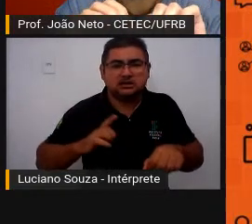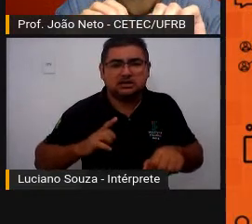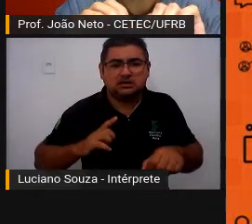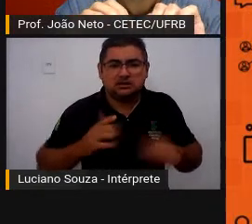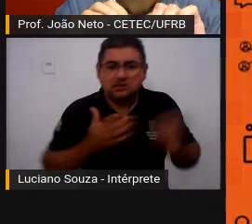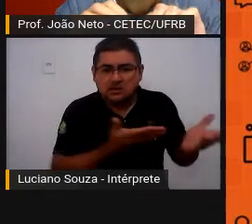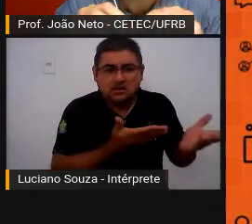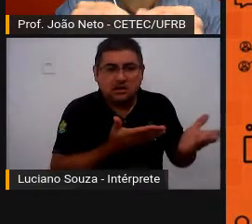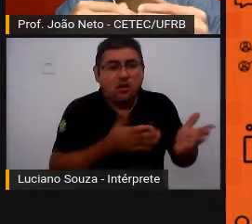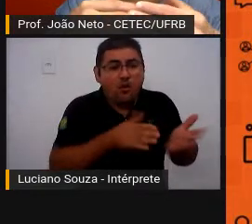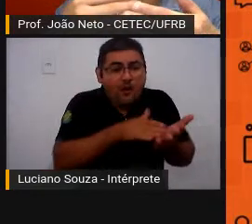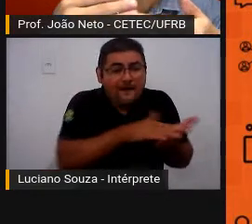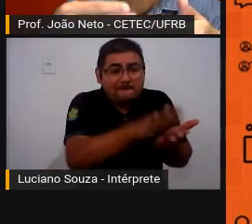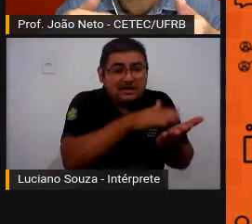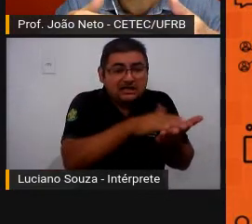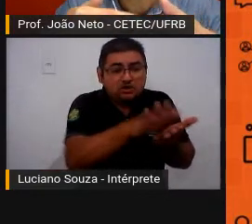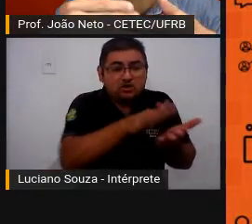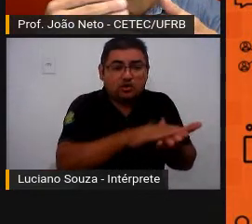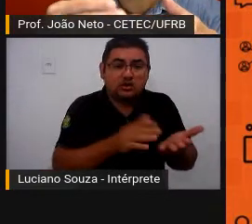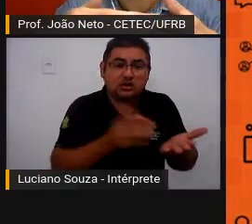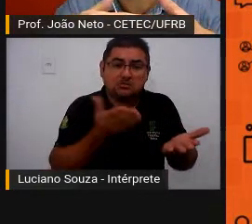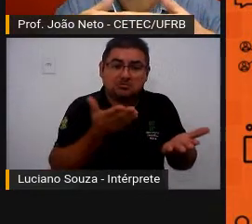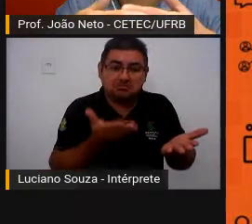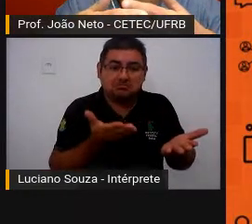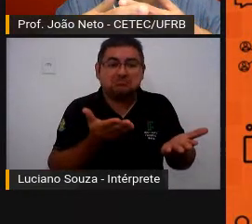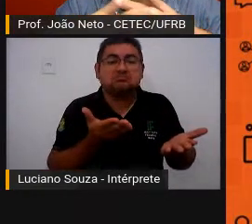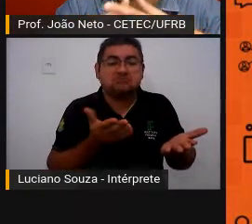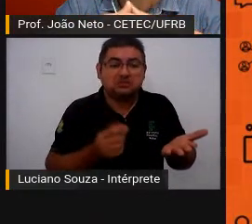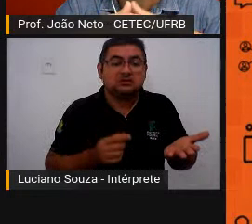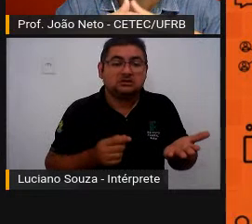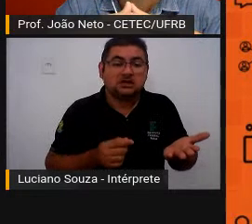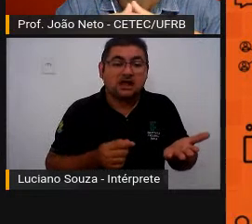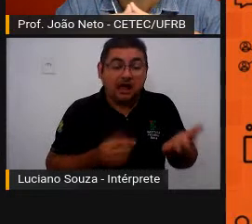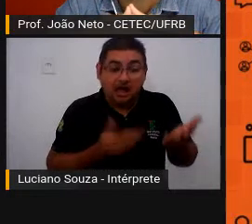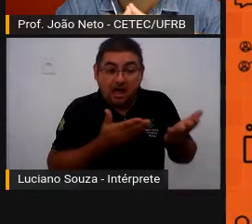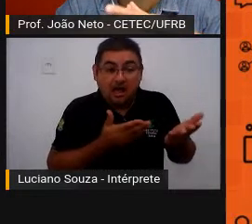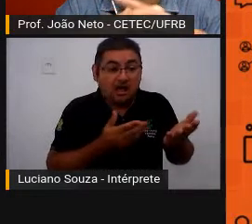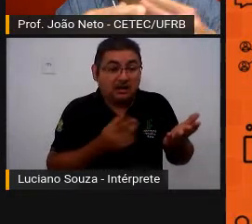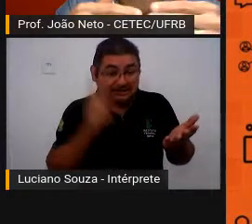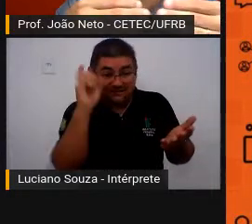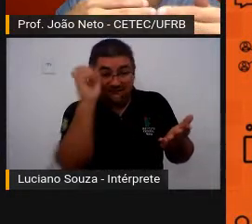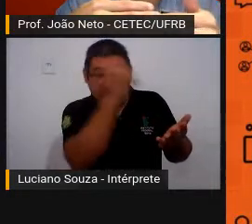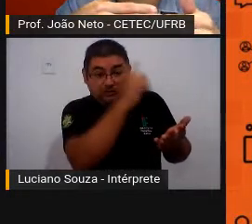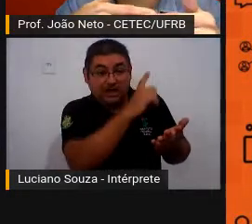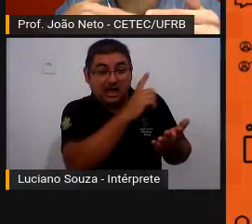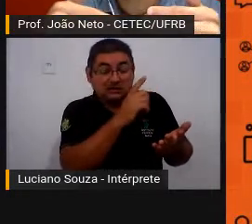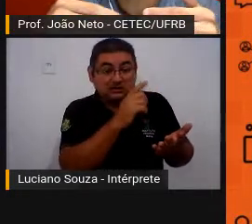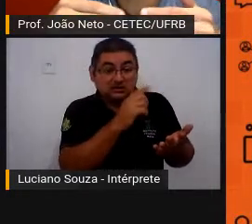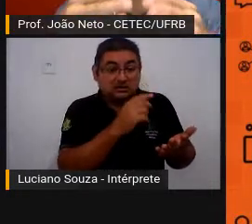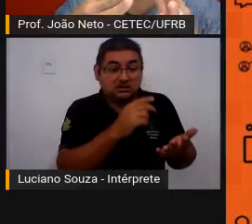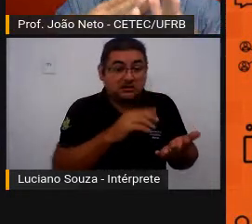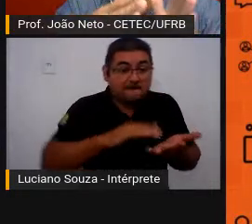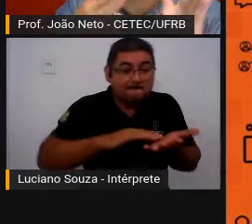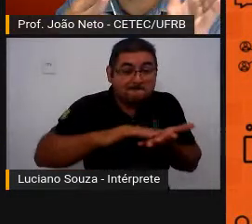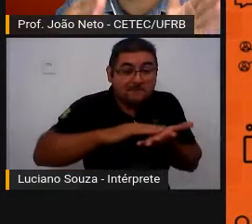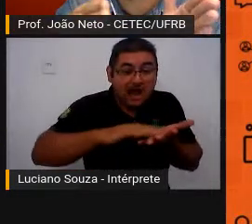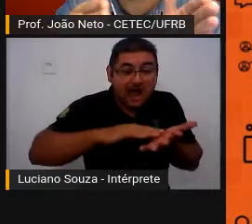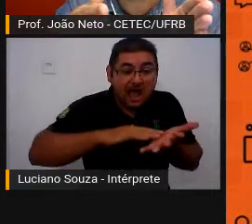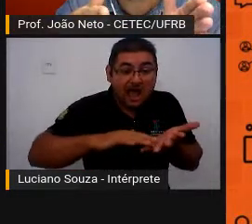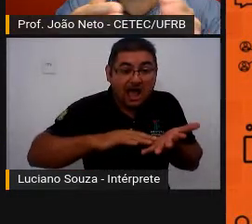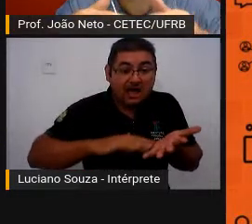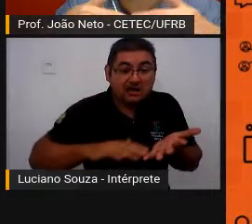essa impressora que uma das grandes grandes obstáculos para Braille é que quando você imprimir